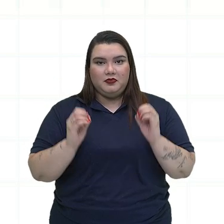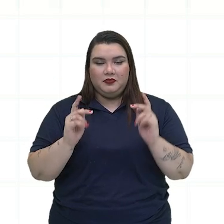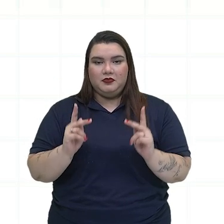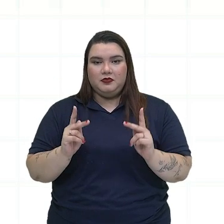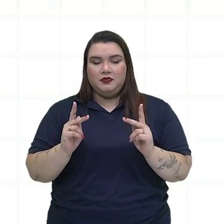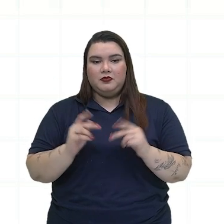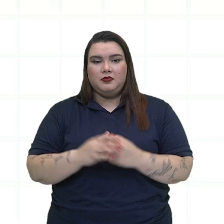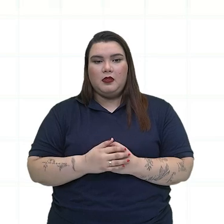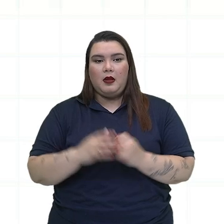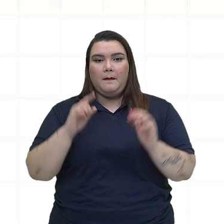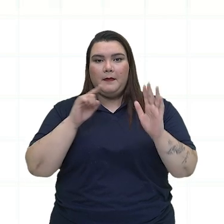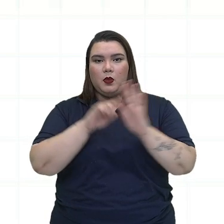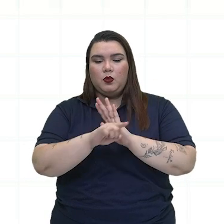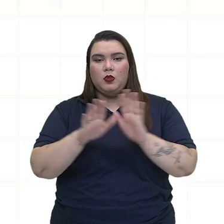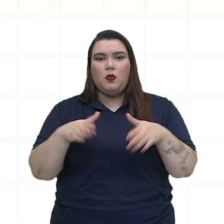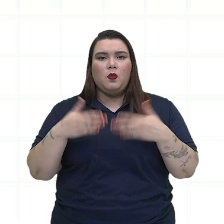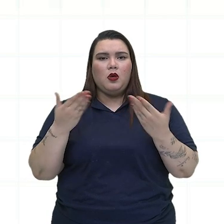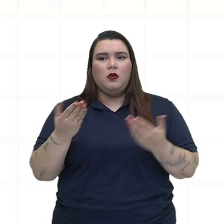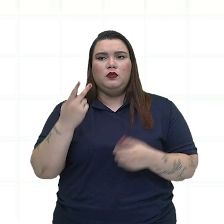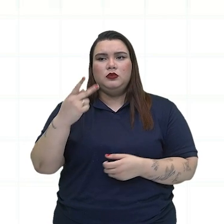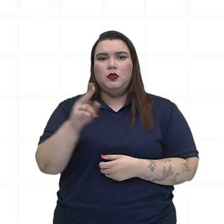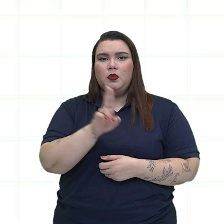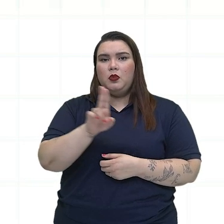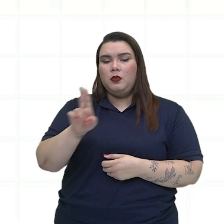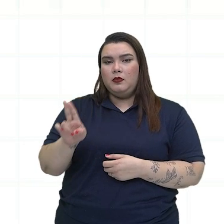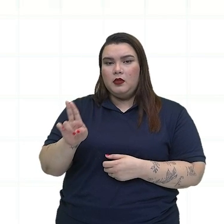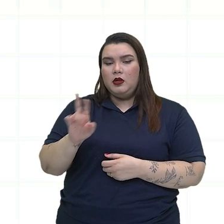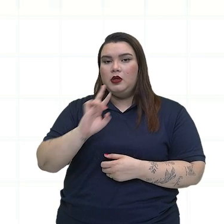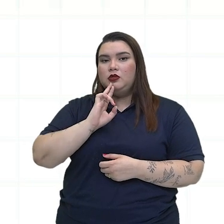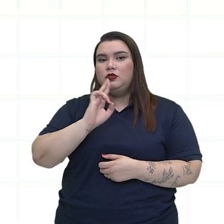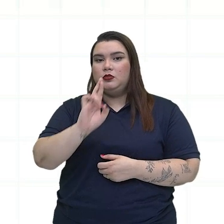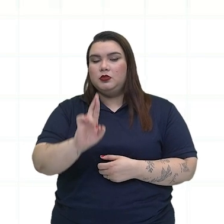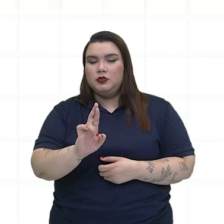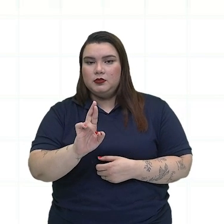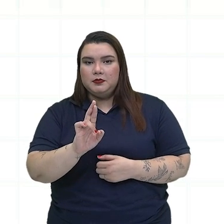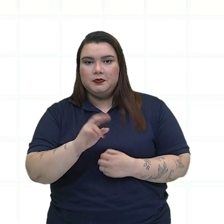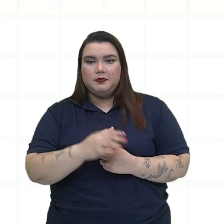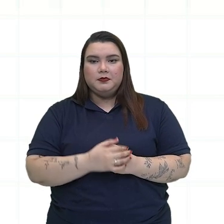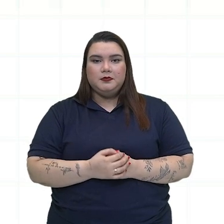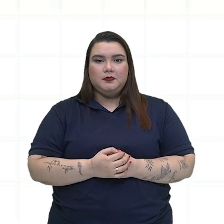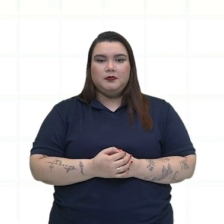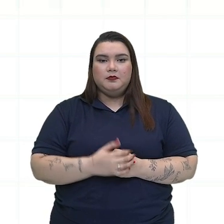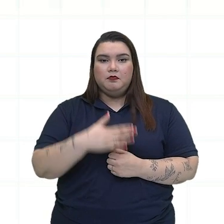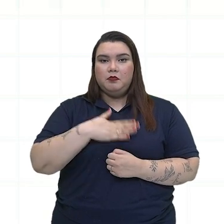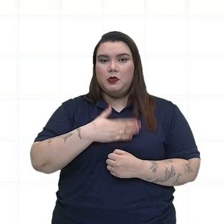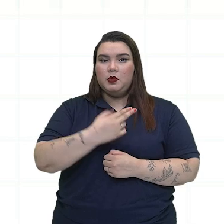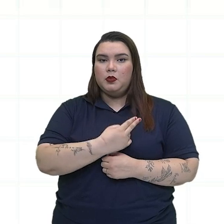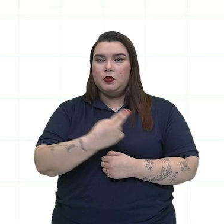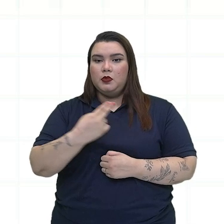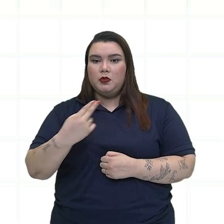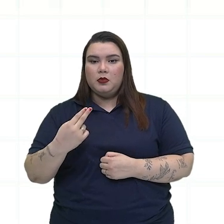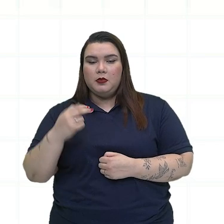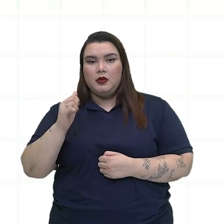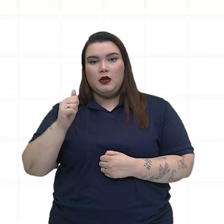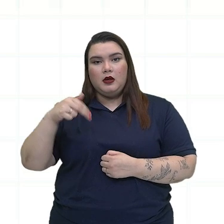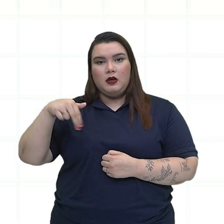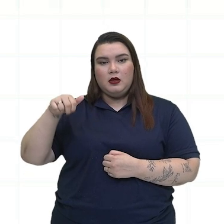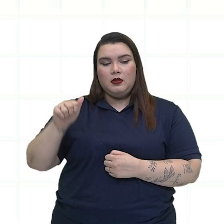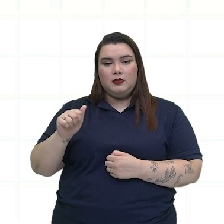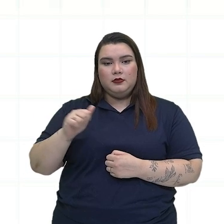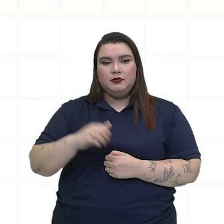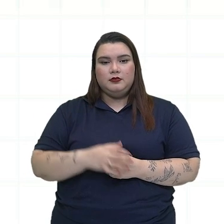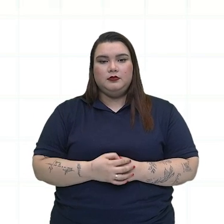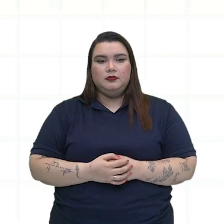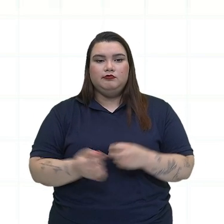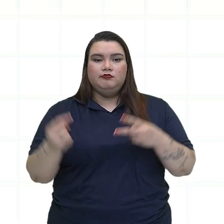Ok? What's your name? Qual é o seu nome? My name is Ana. Ok? What